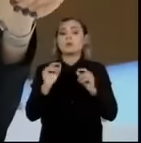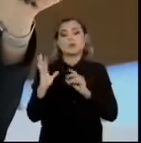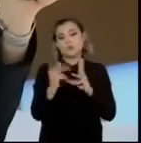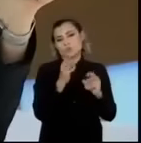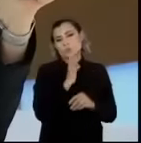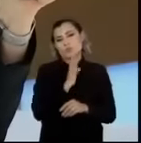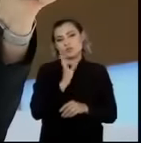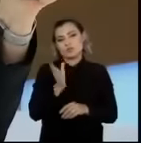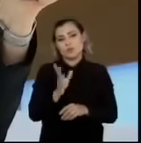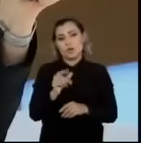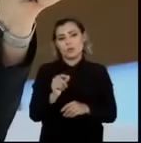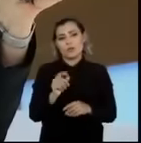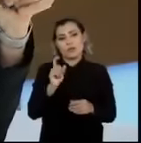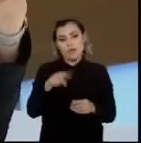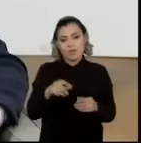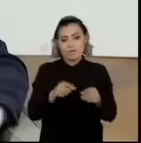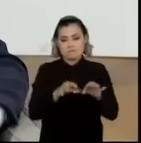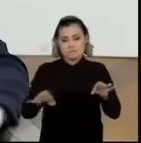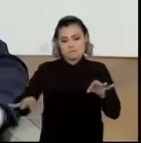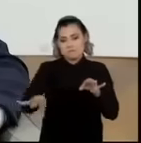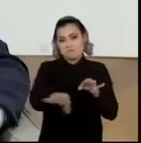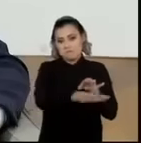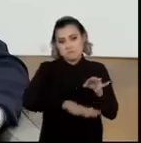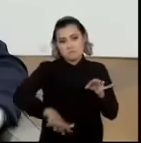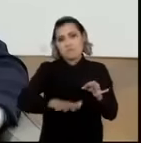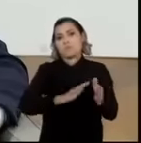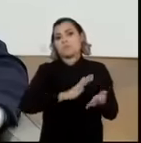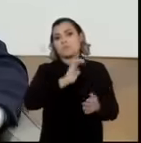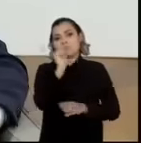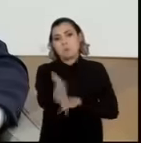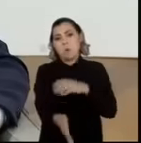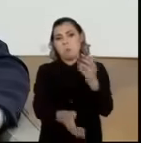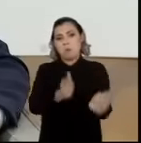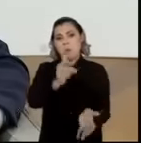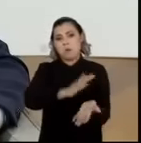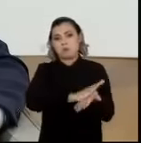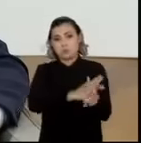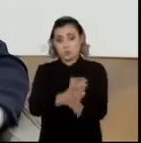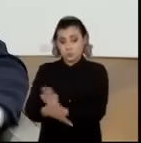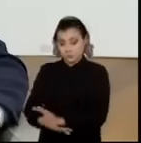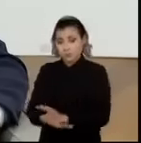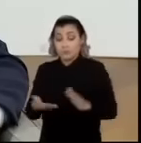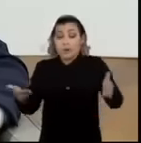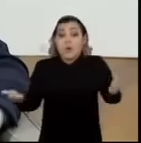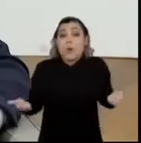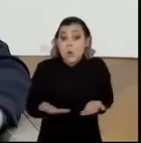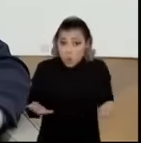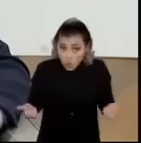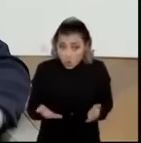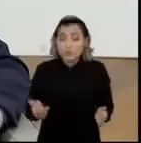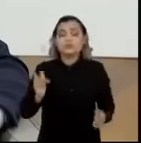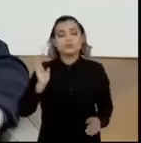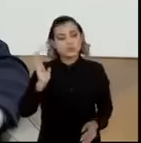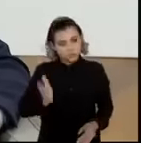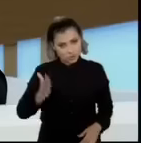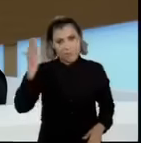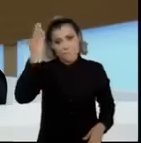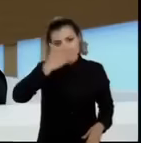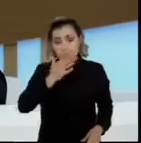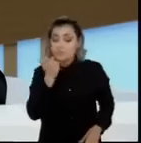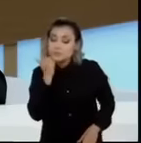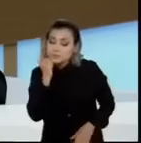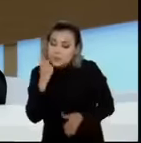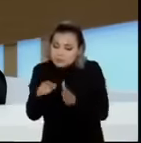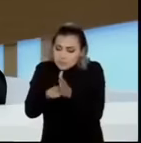como espinha de peixe. Hoje, para se pavimentar, já se comprovou que a